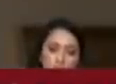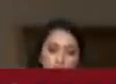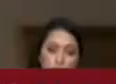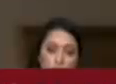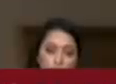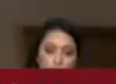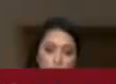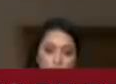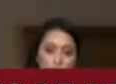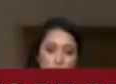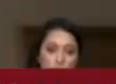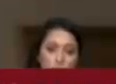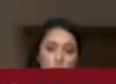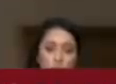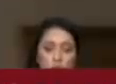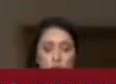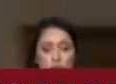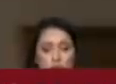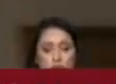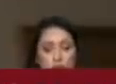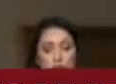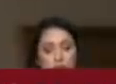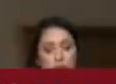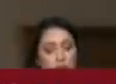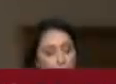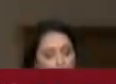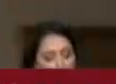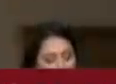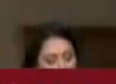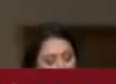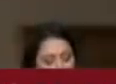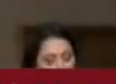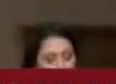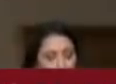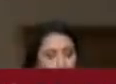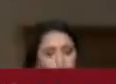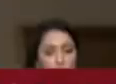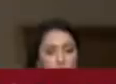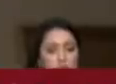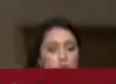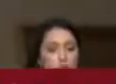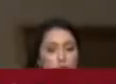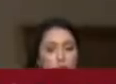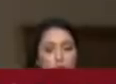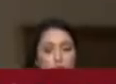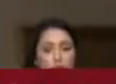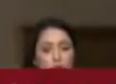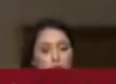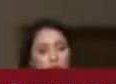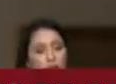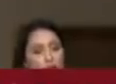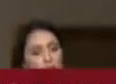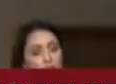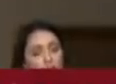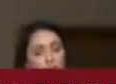têm imunidade, sim, o senhor não tem. Né? E agora a gente percebe que não só o presidente Bolsonaro não tinha